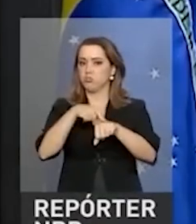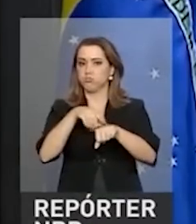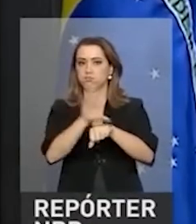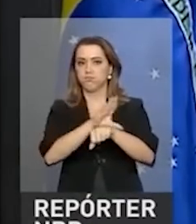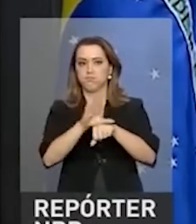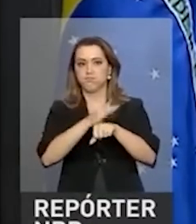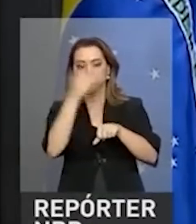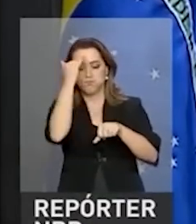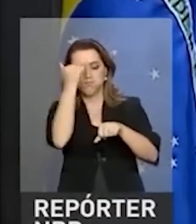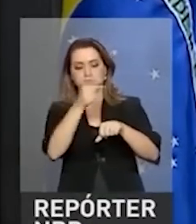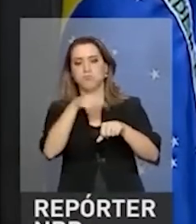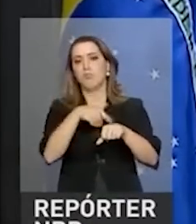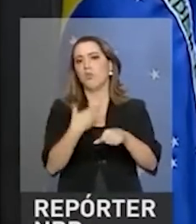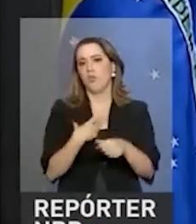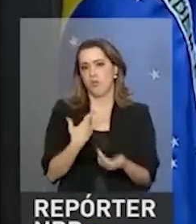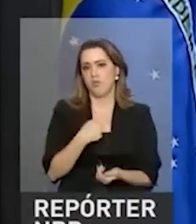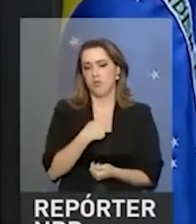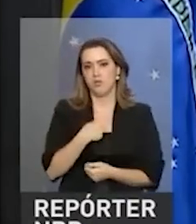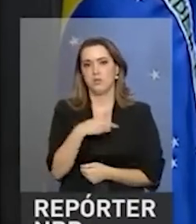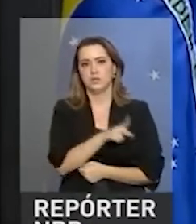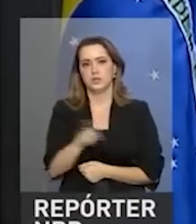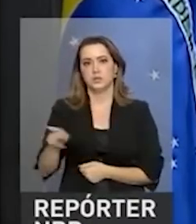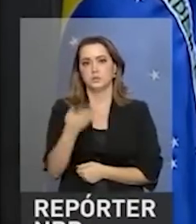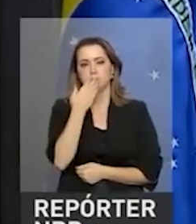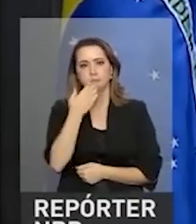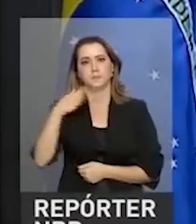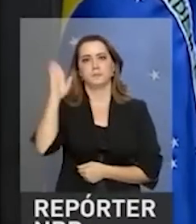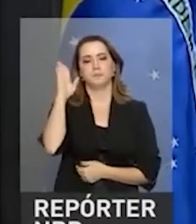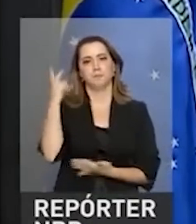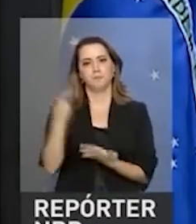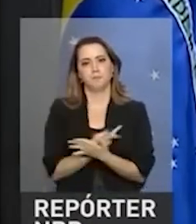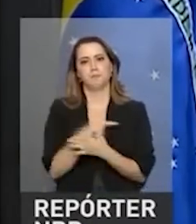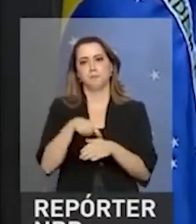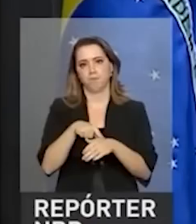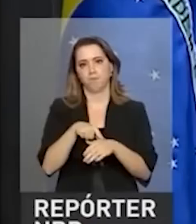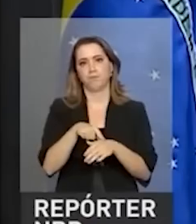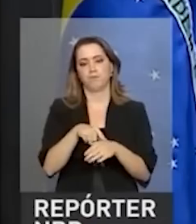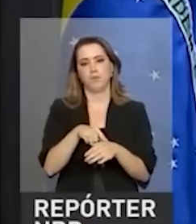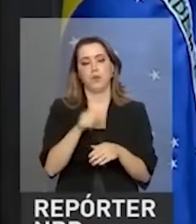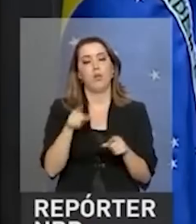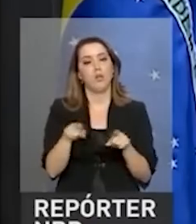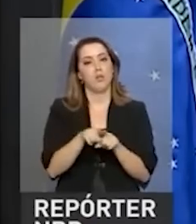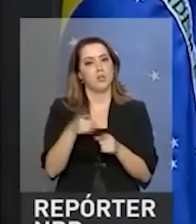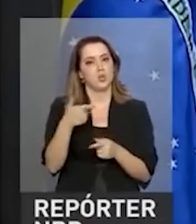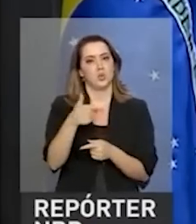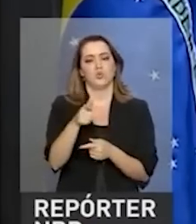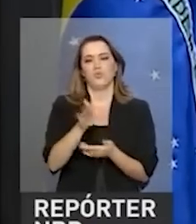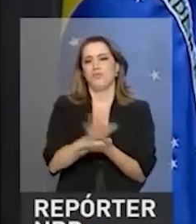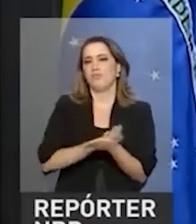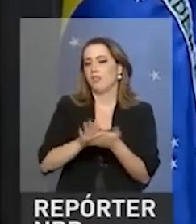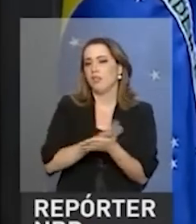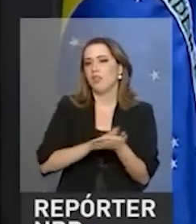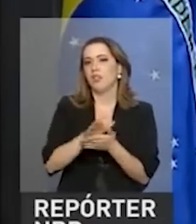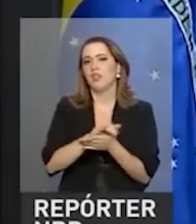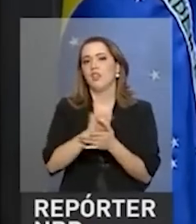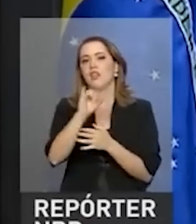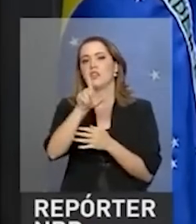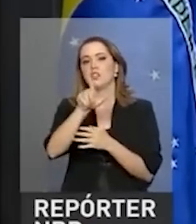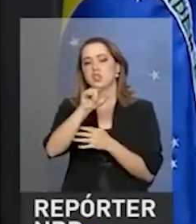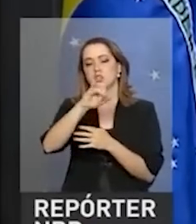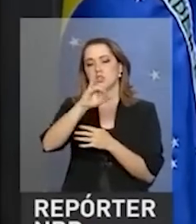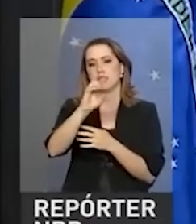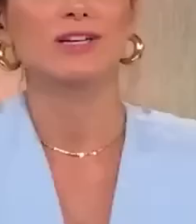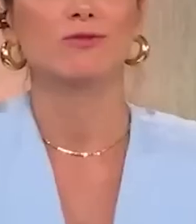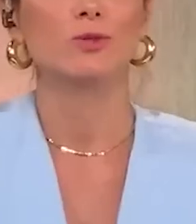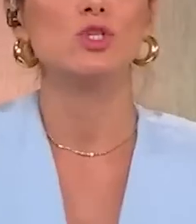cofre aqui do da União do cofre do Brasil né esse dinheiro poderia ser usado para outra finalidade né o